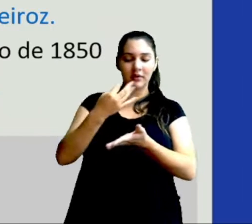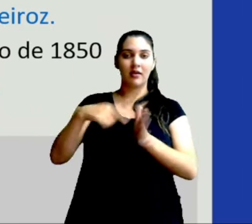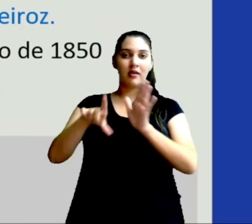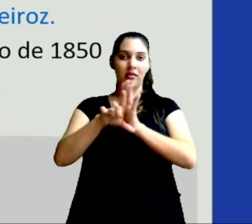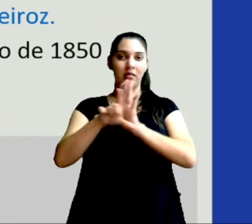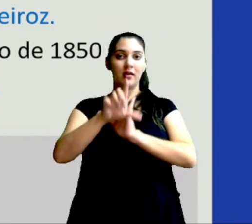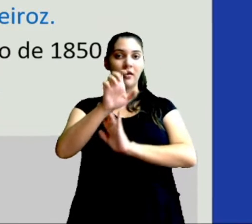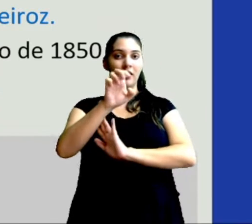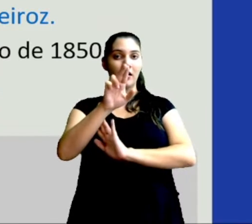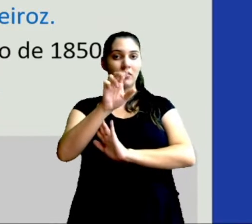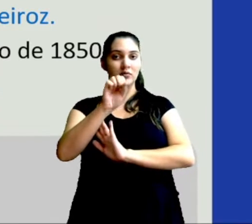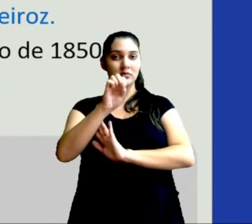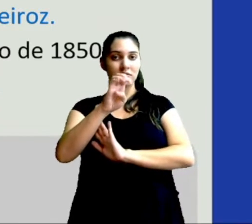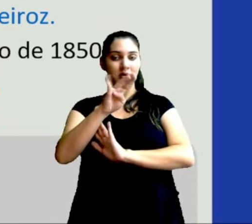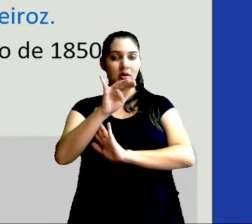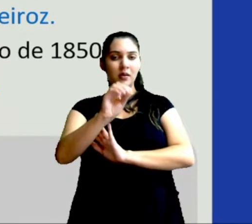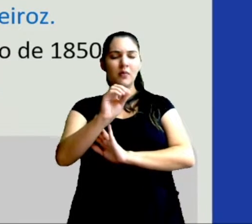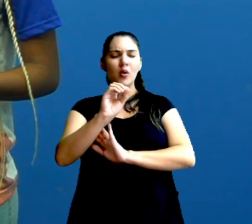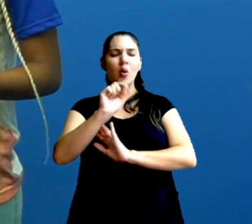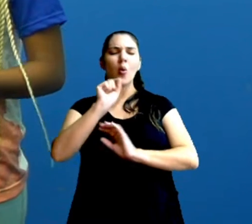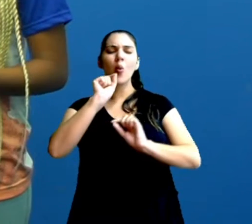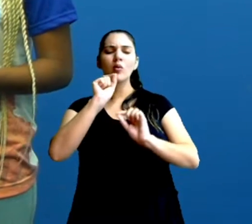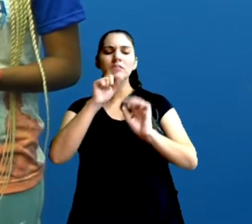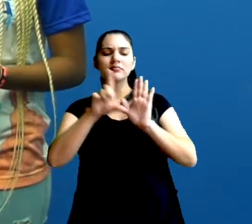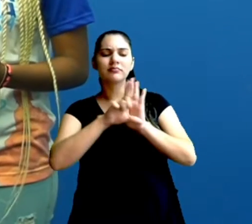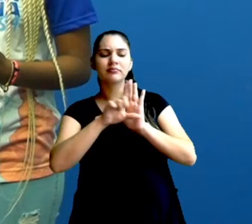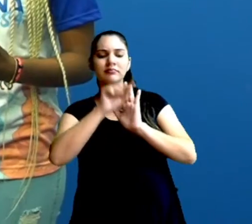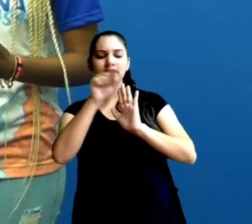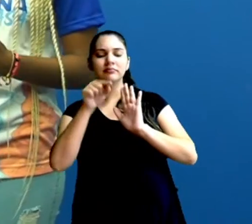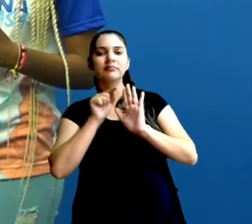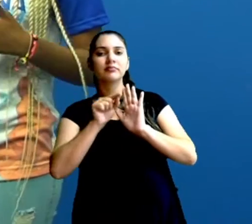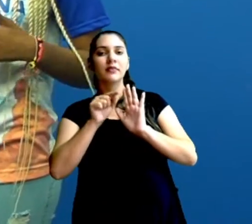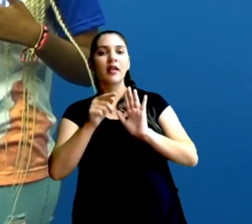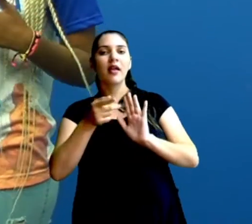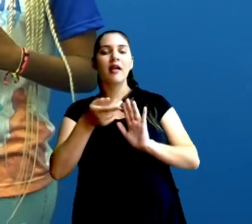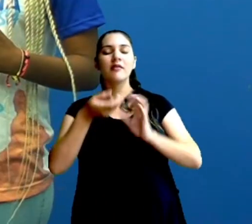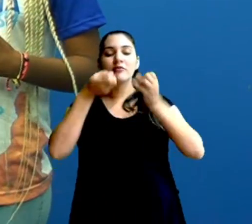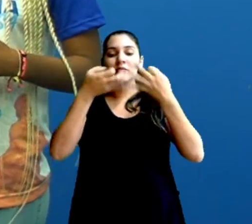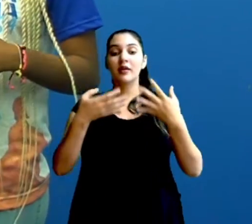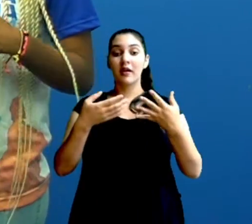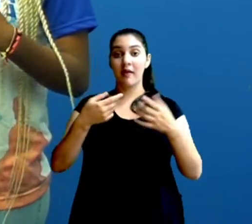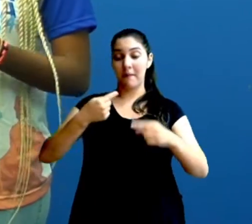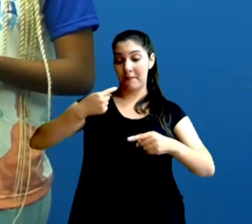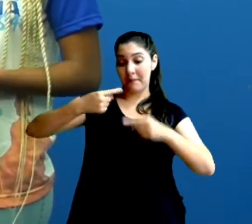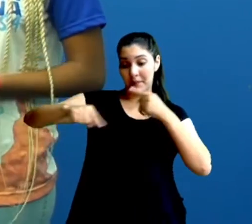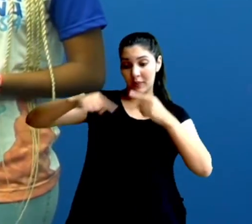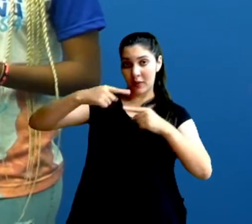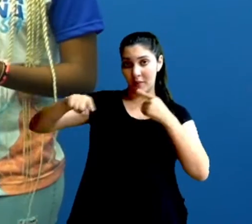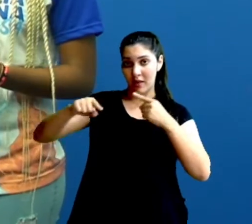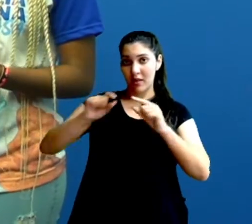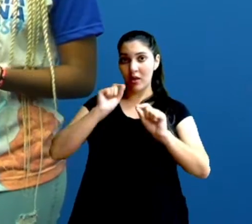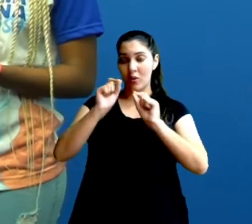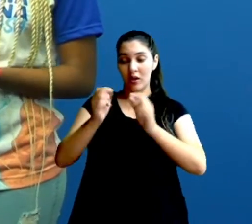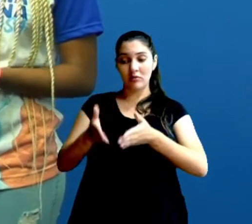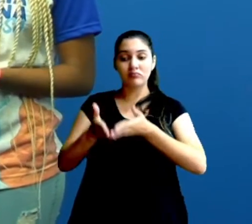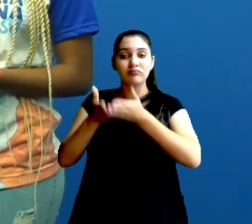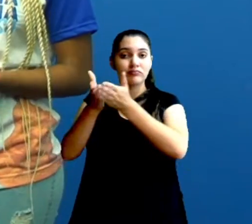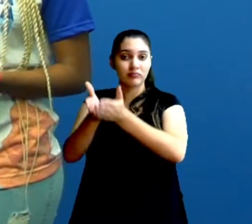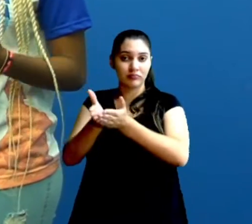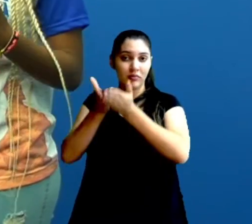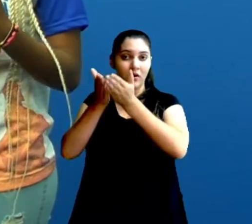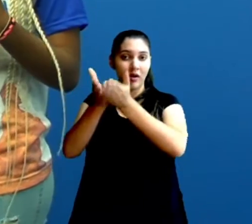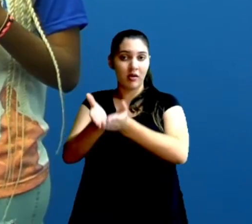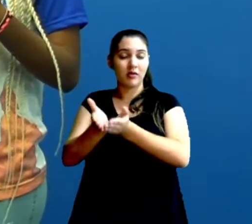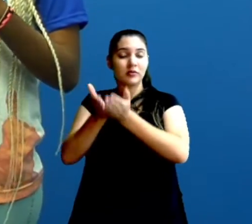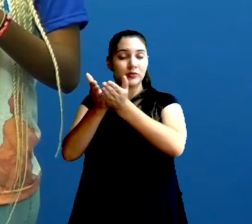Eusébio de Queiroz. E o que essa lei falava, né? Que era proibida o tráfico transatlântico,